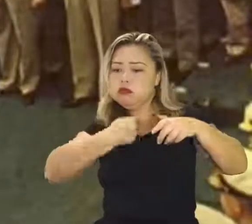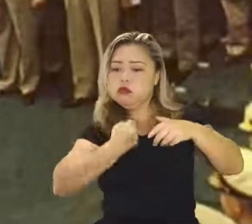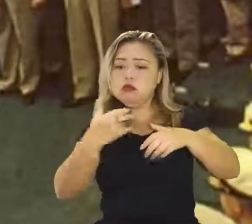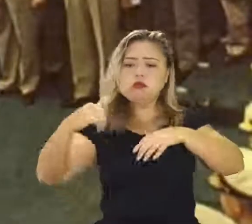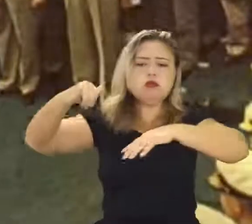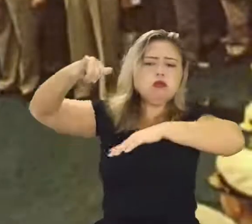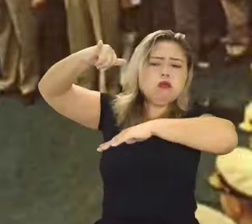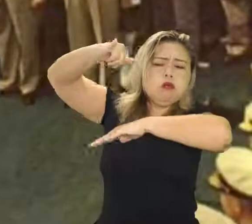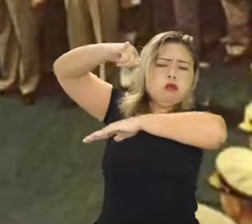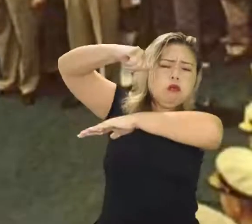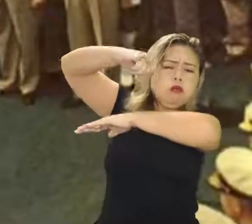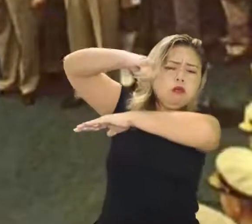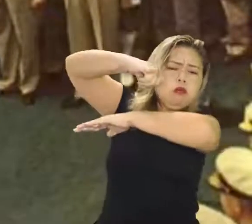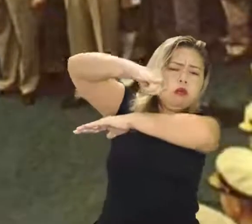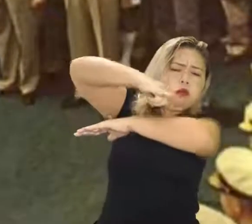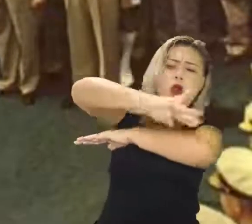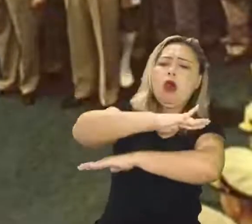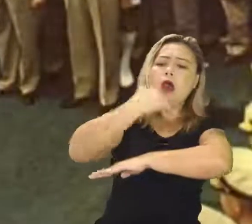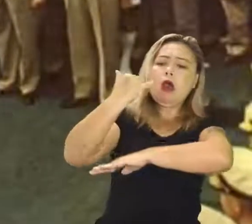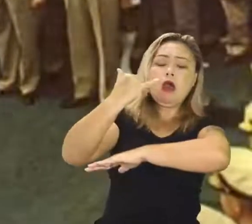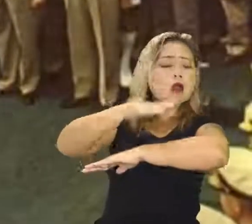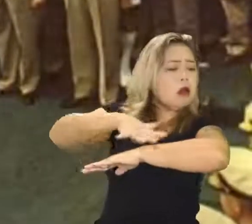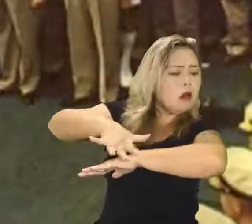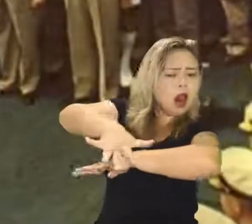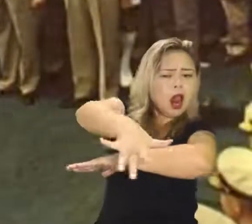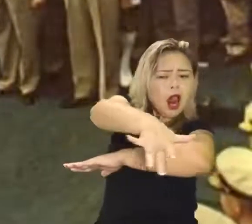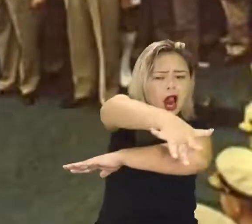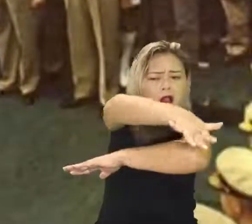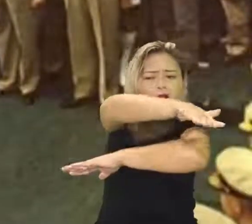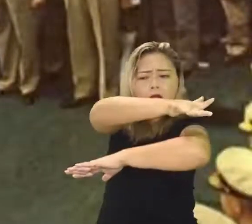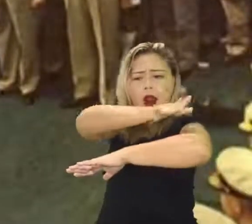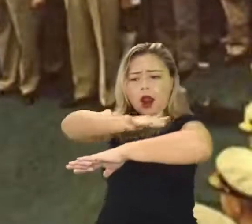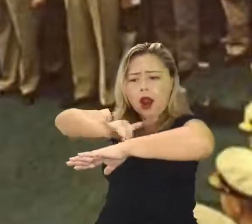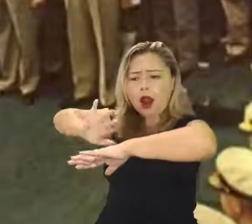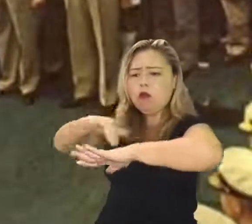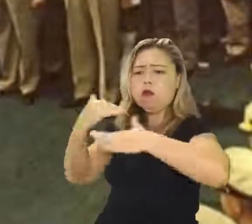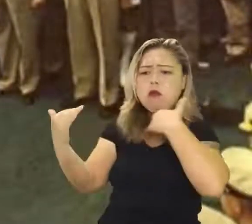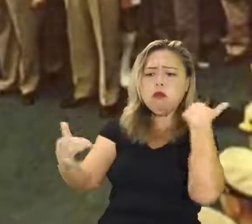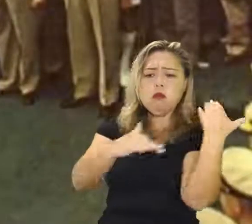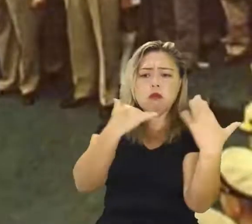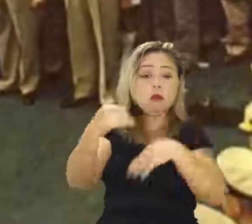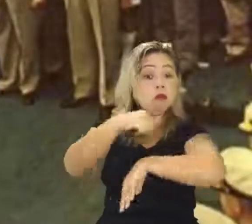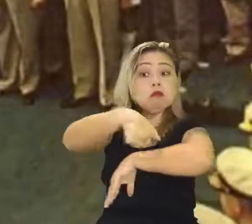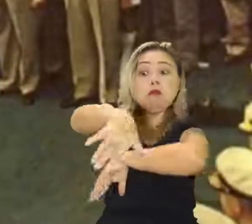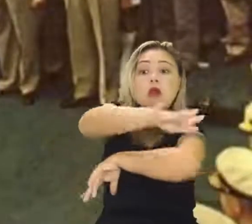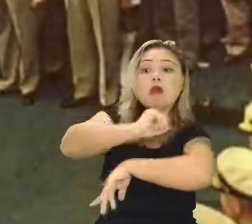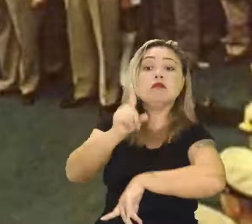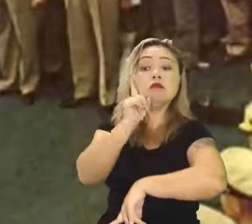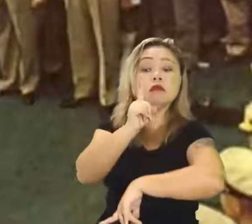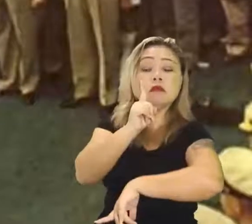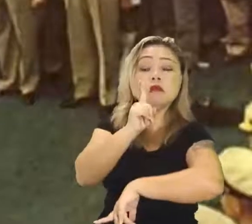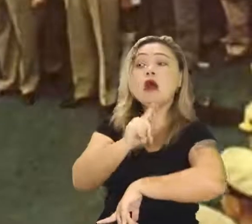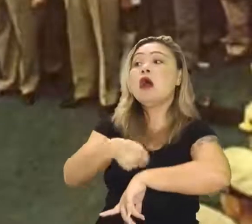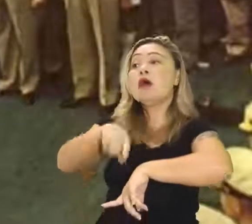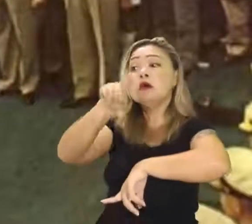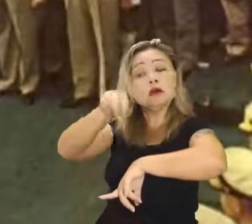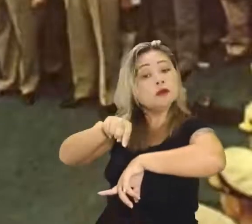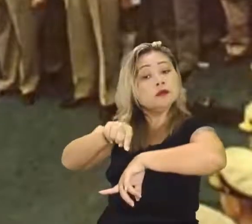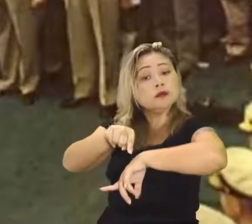avião e tudo, se matavam para matar o maior número possível de norte-americanos. E os